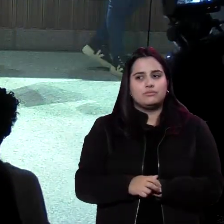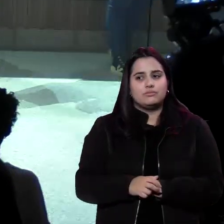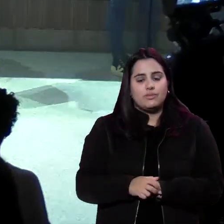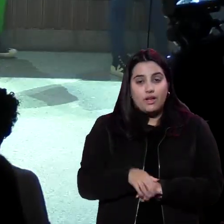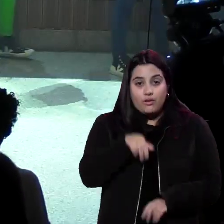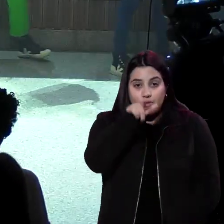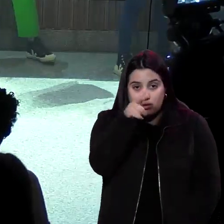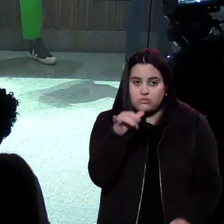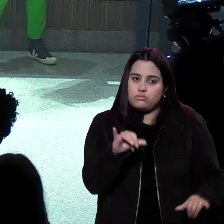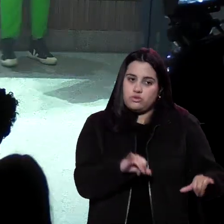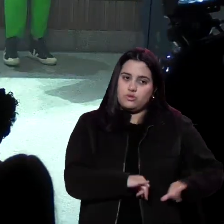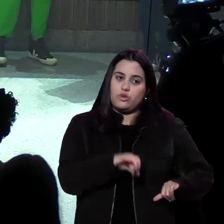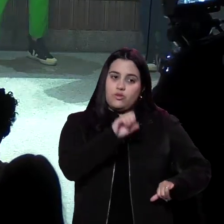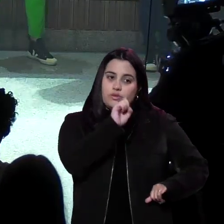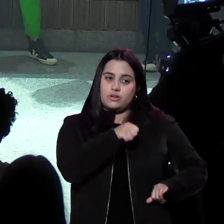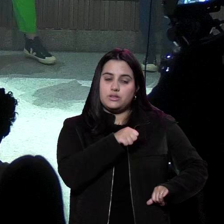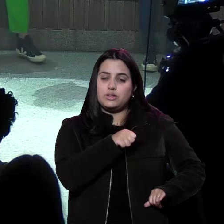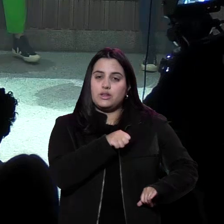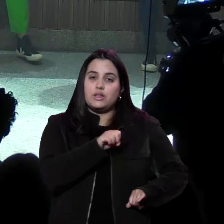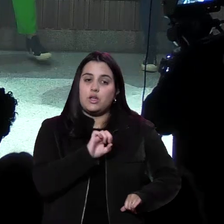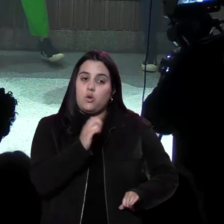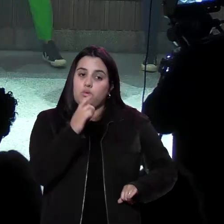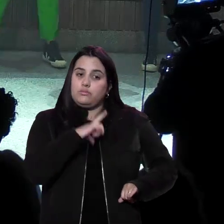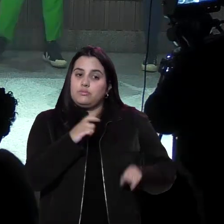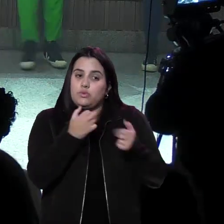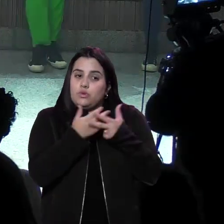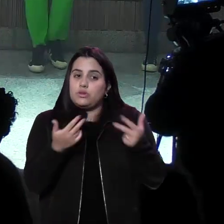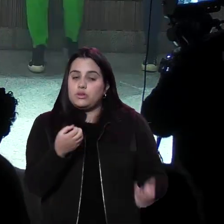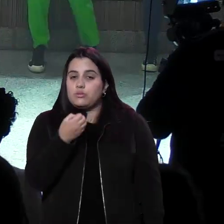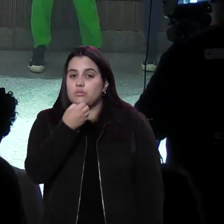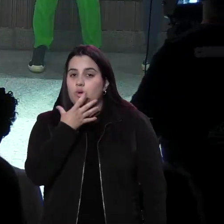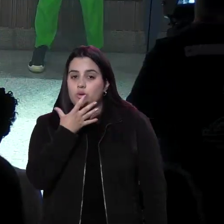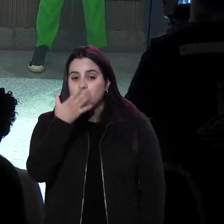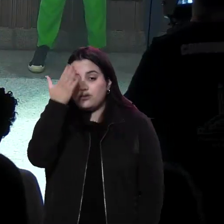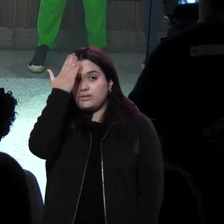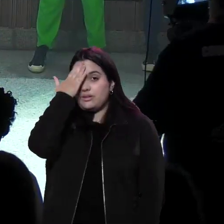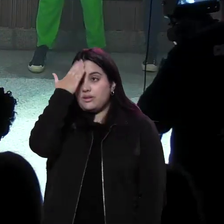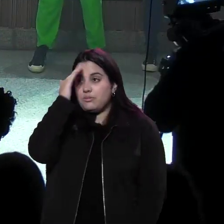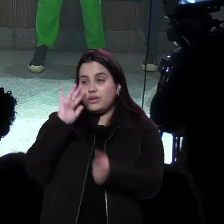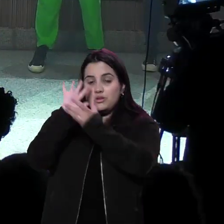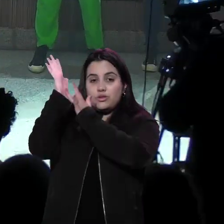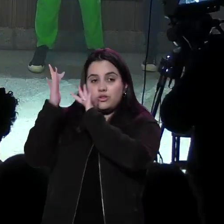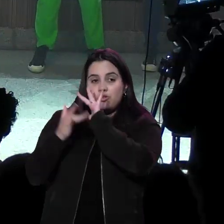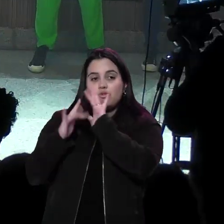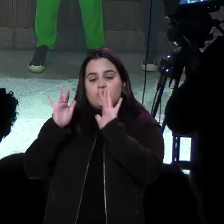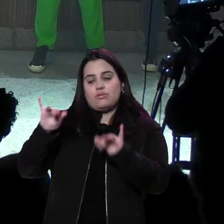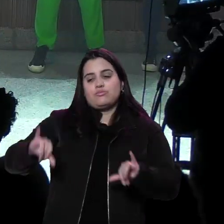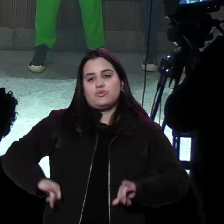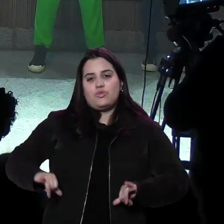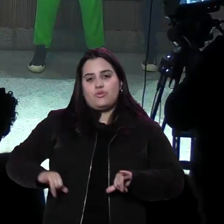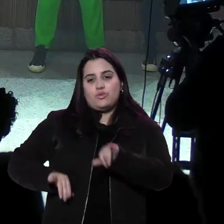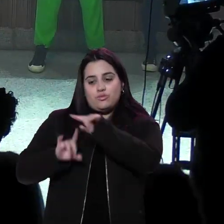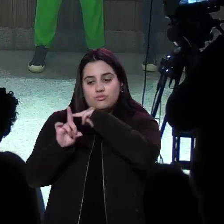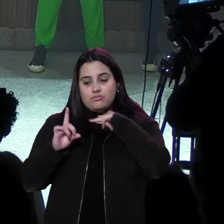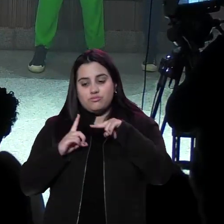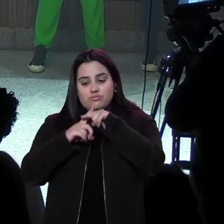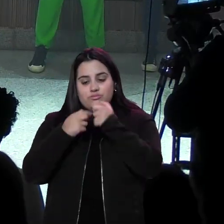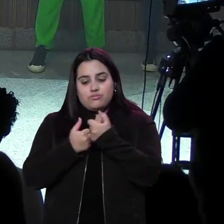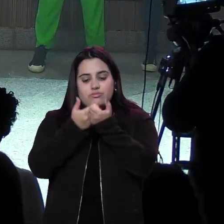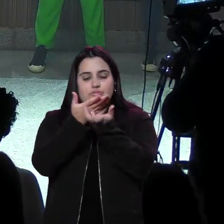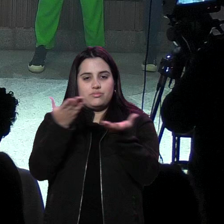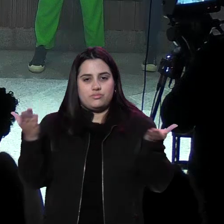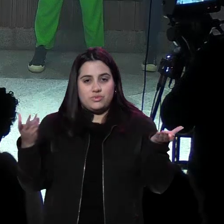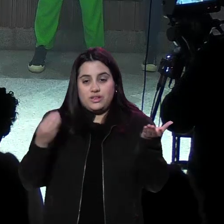Você sofre ou vive as coisas boas sabendo que Jesus sofreu no seu lugar e Ele te deu vida